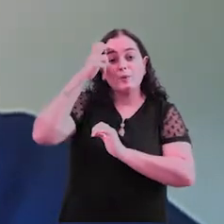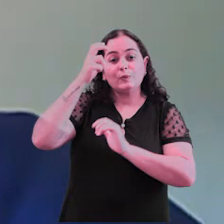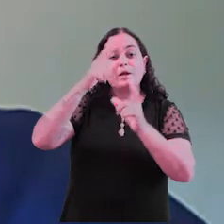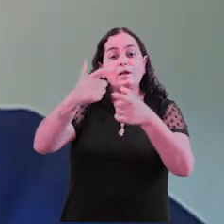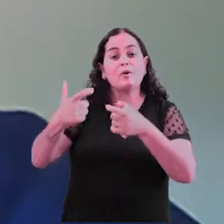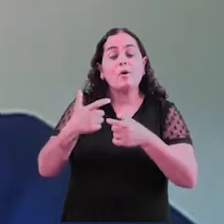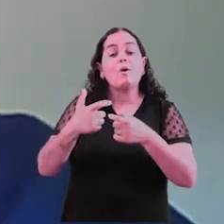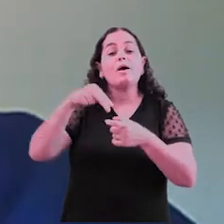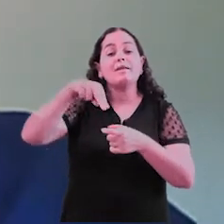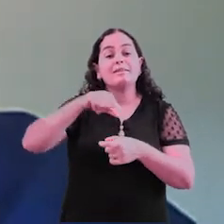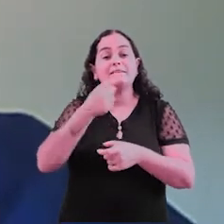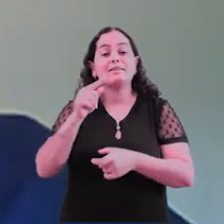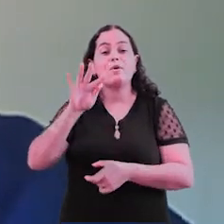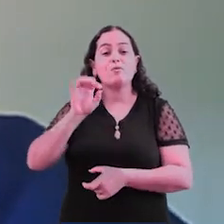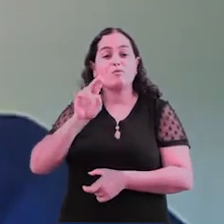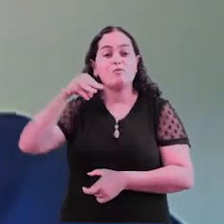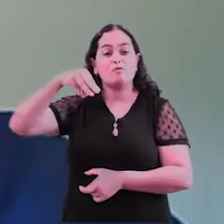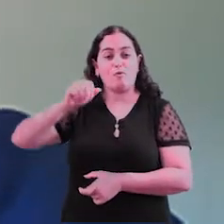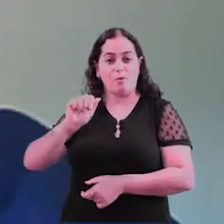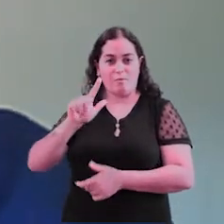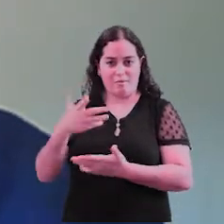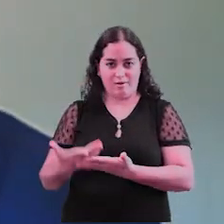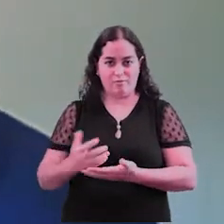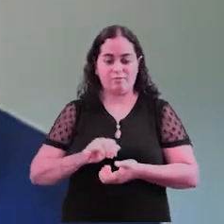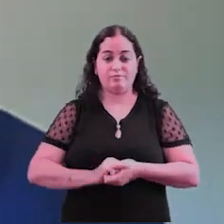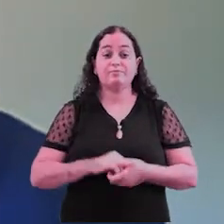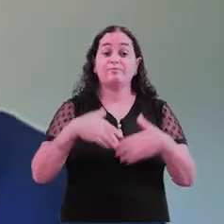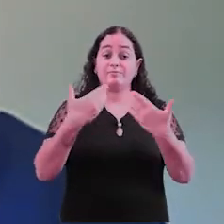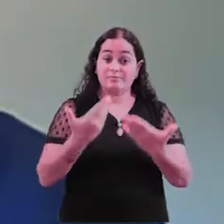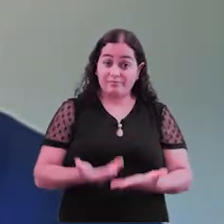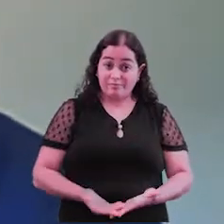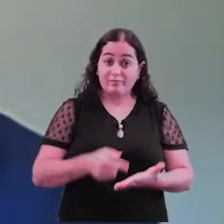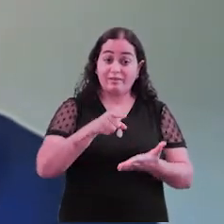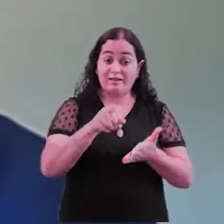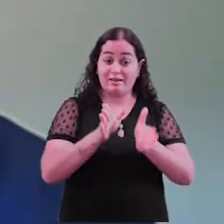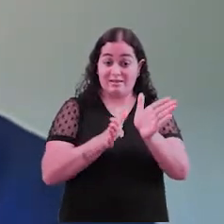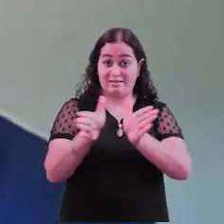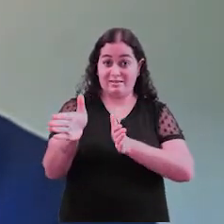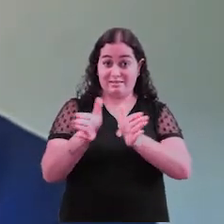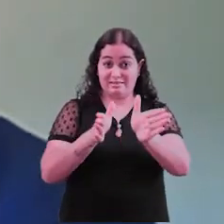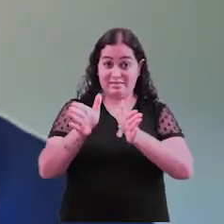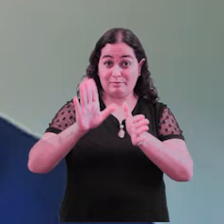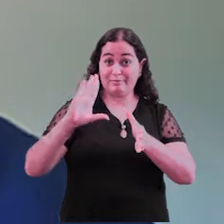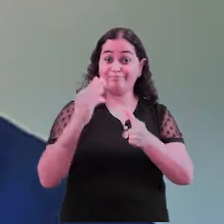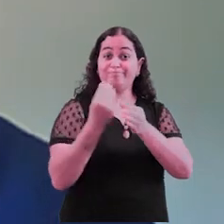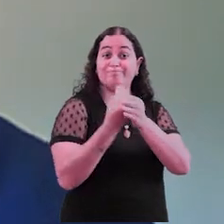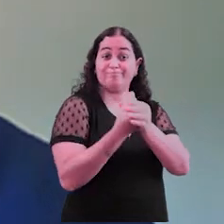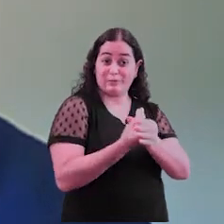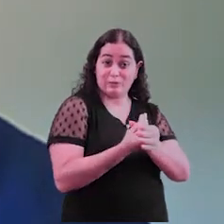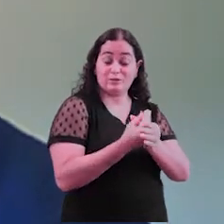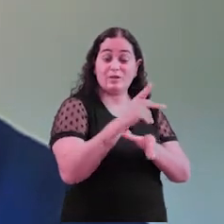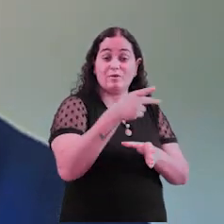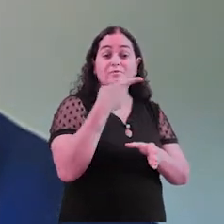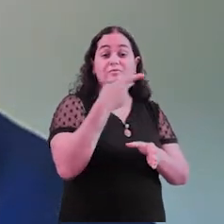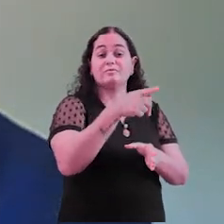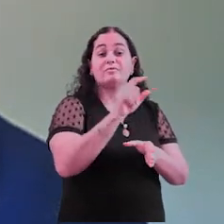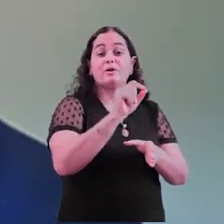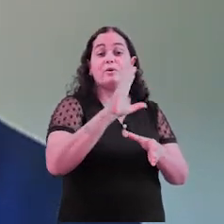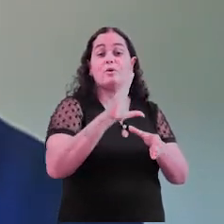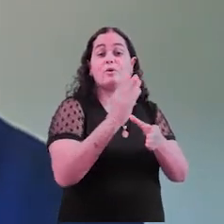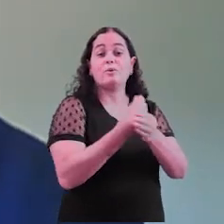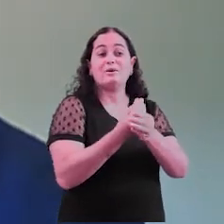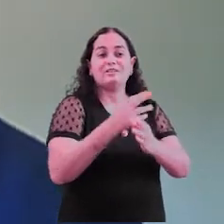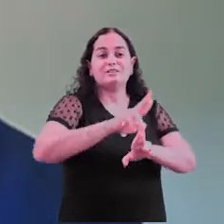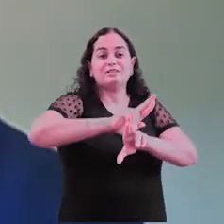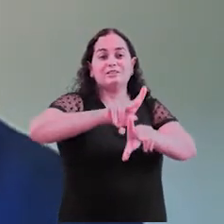ambientes educativos não formais. Para além destes pontos, a acessibilidade e a inclusão pressupõem a